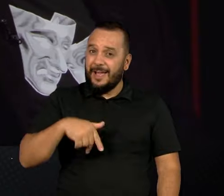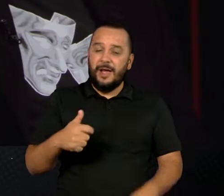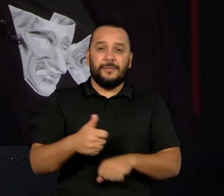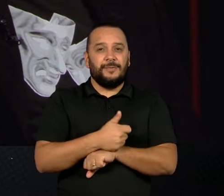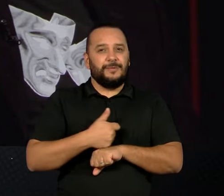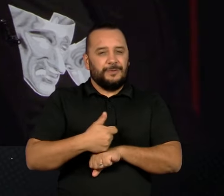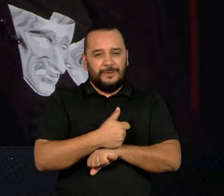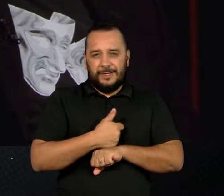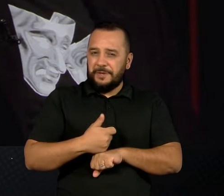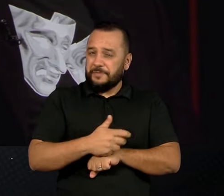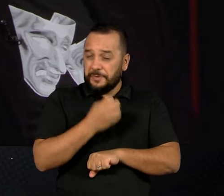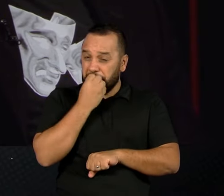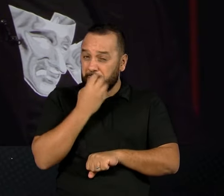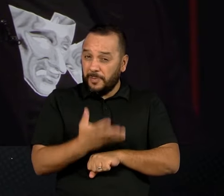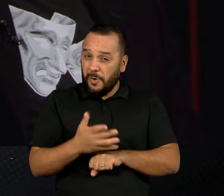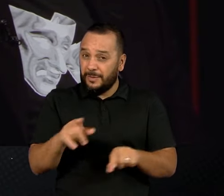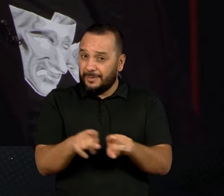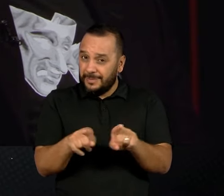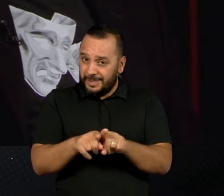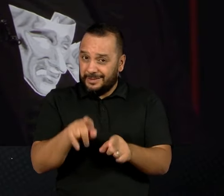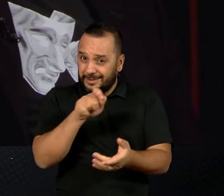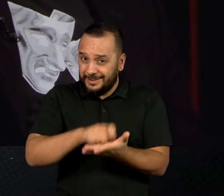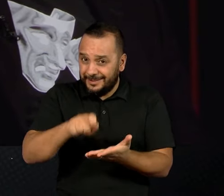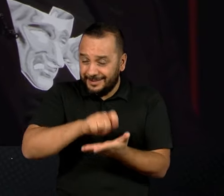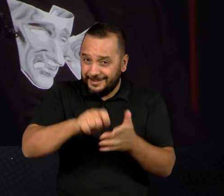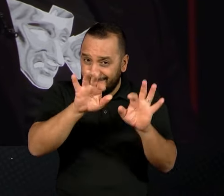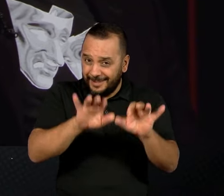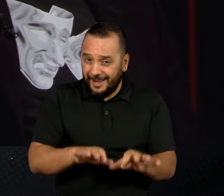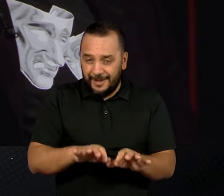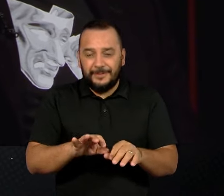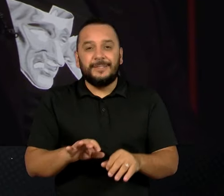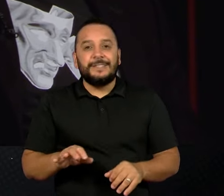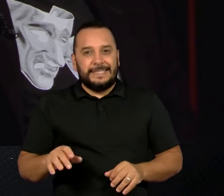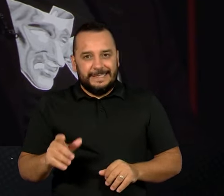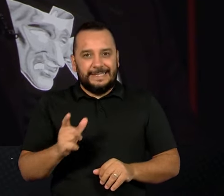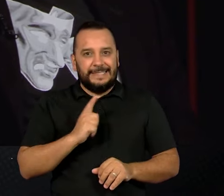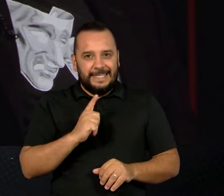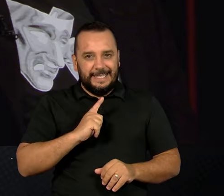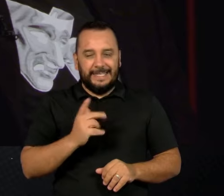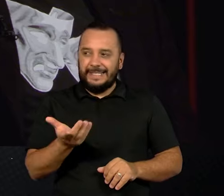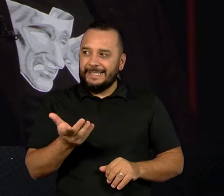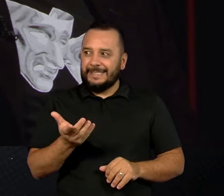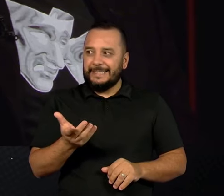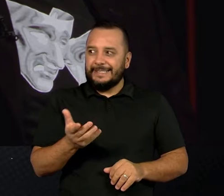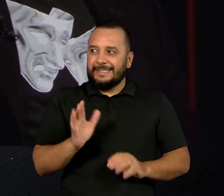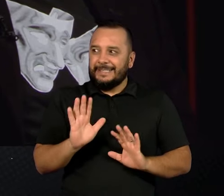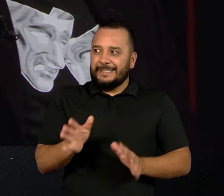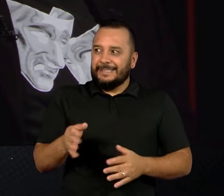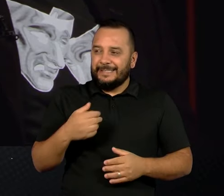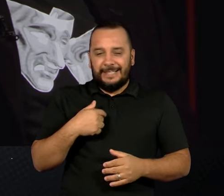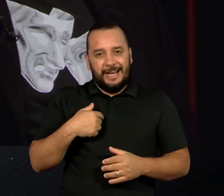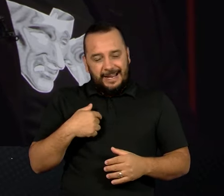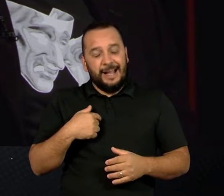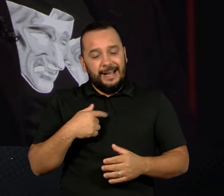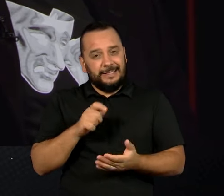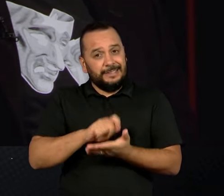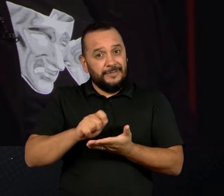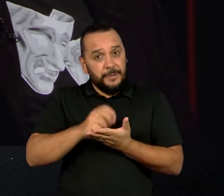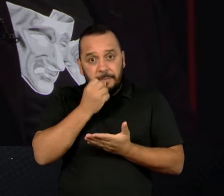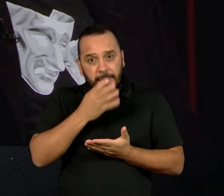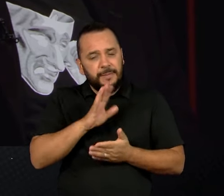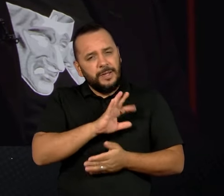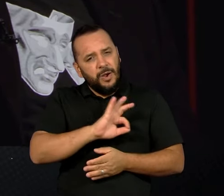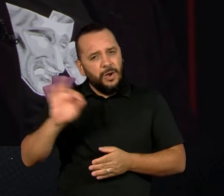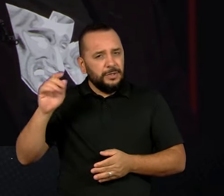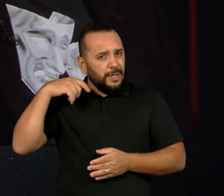talentoso, porque ele é um cara que escreve, tem muita pena de não representar mais, mas é ótimo ator, ótimo